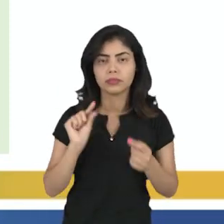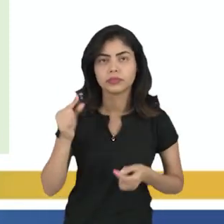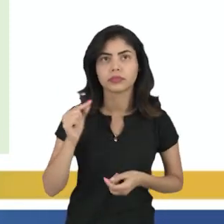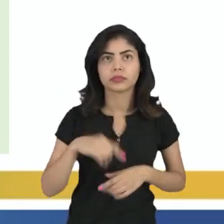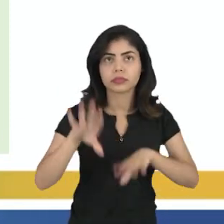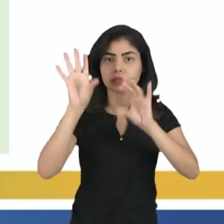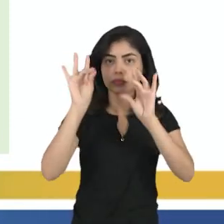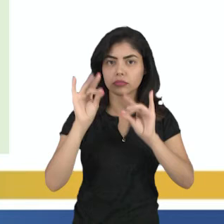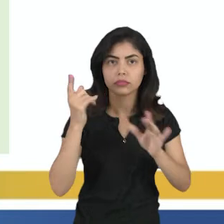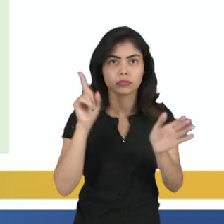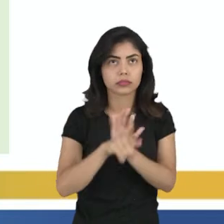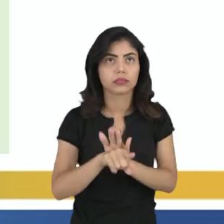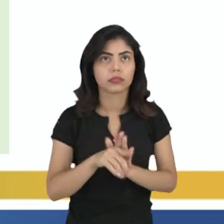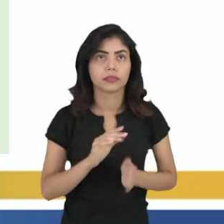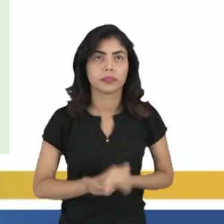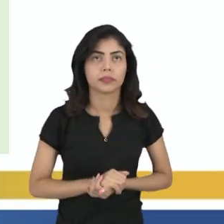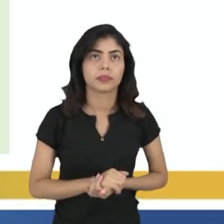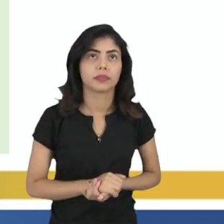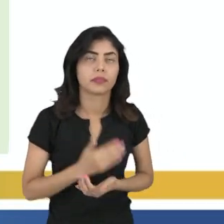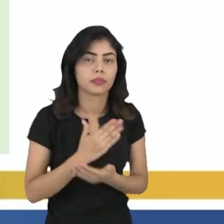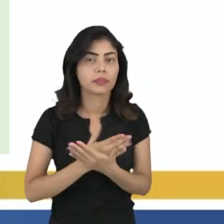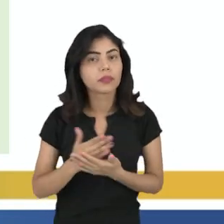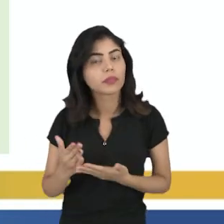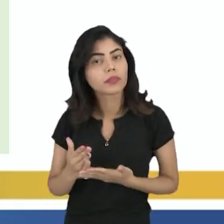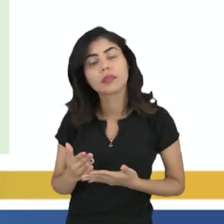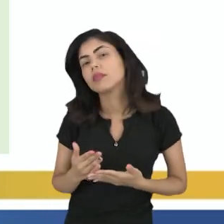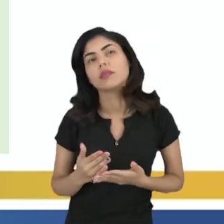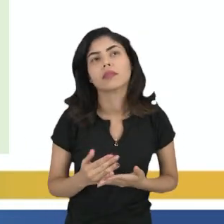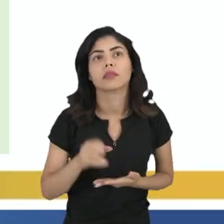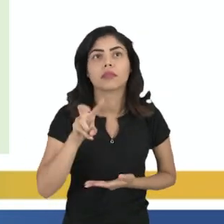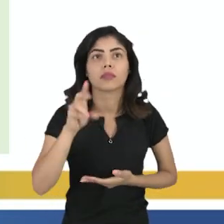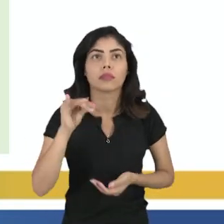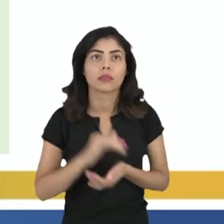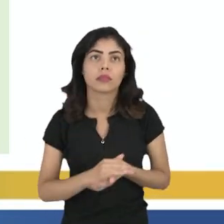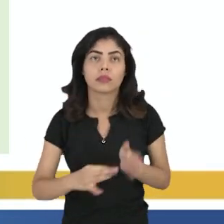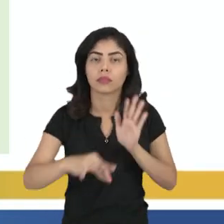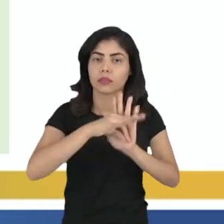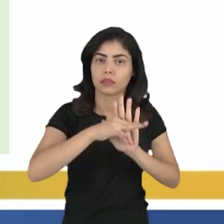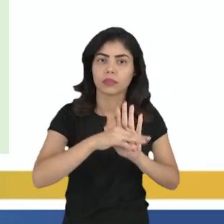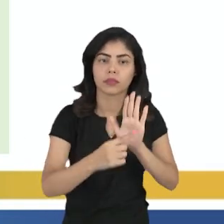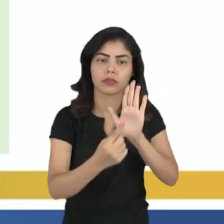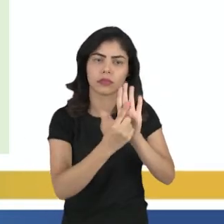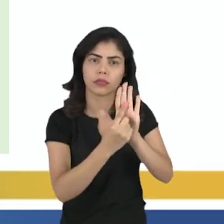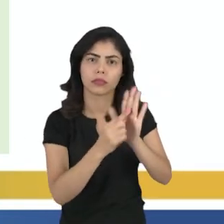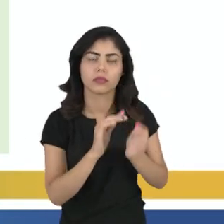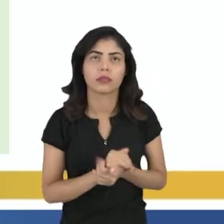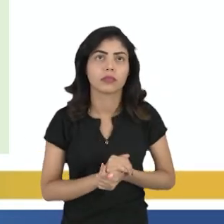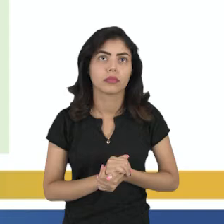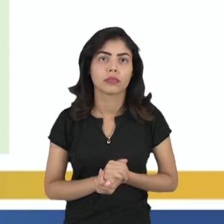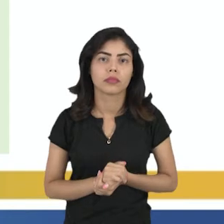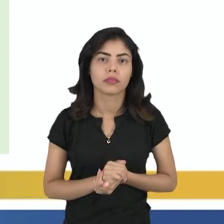pouquinho a respeito dessas questões. Para iniciar, vulva e vagina são sinônimos?